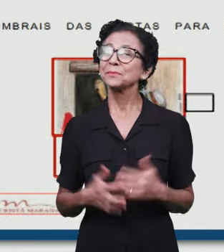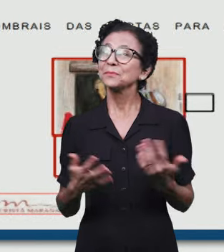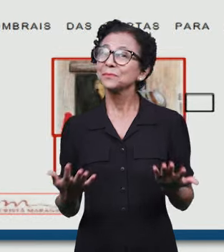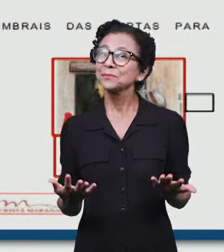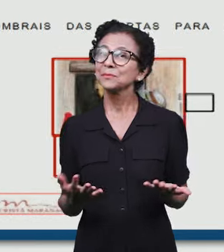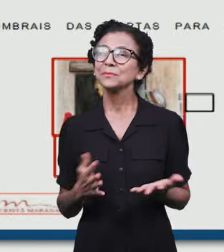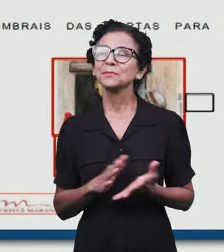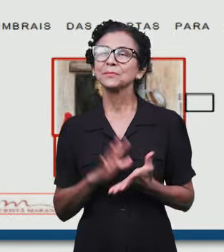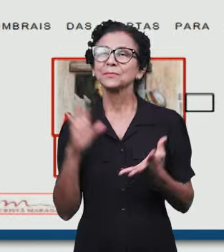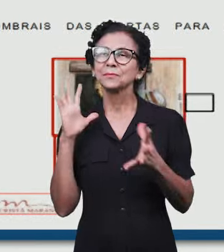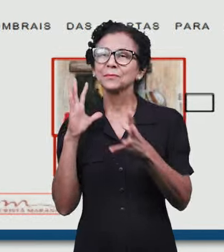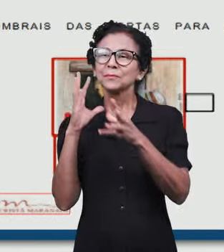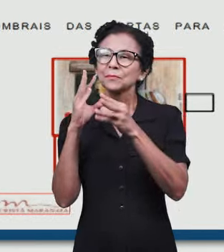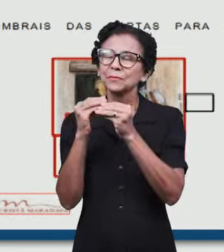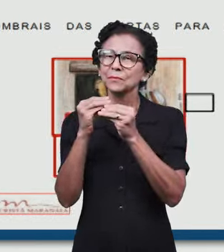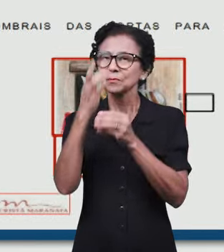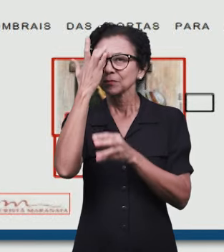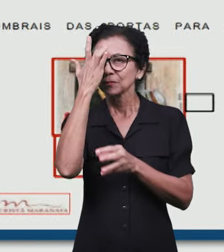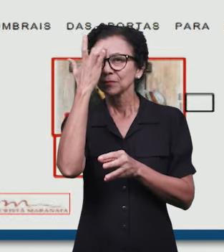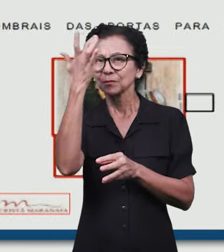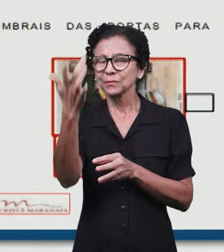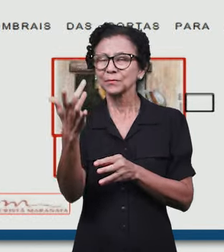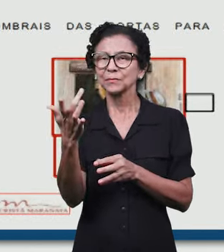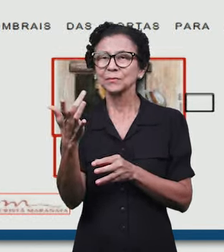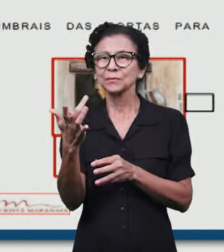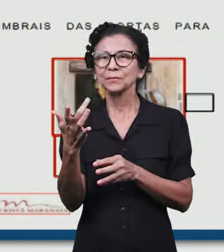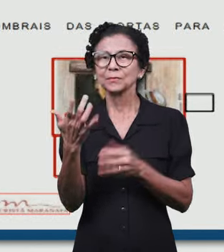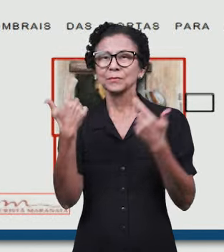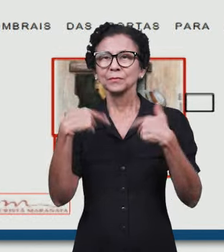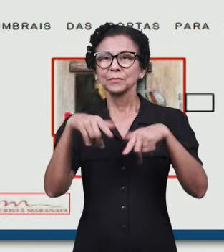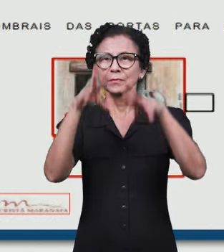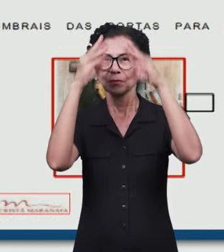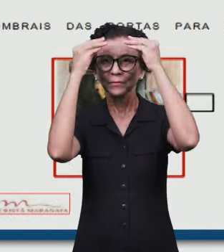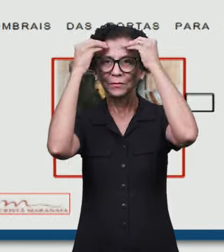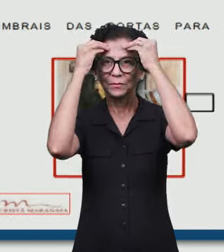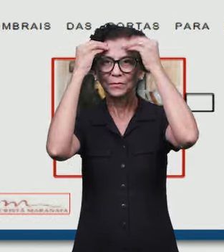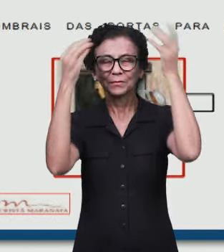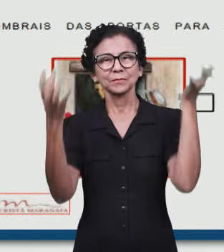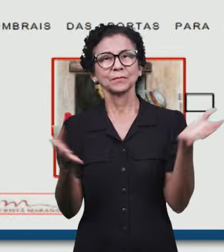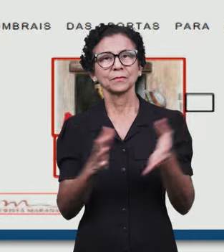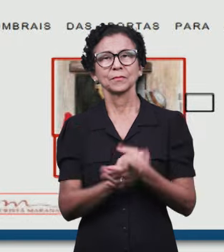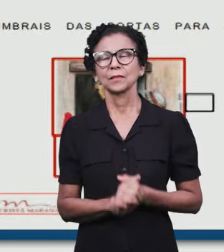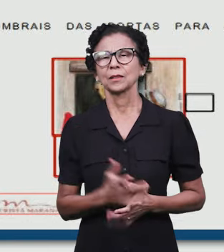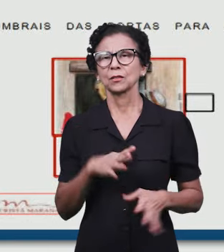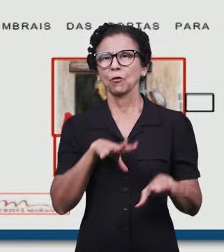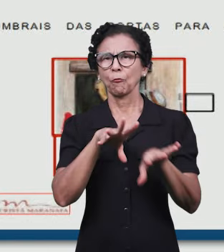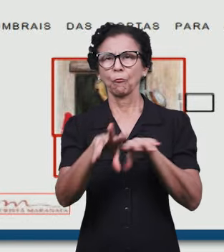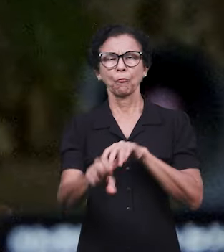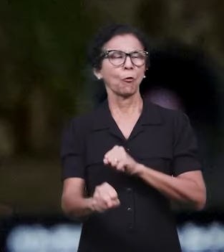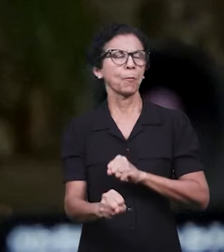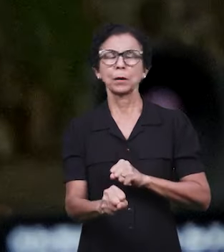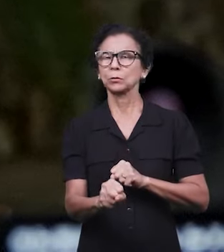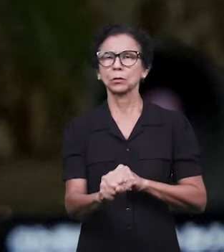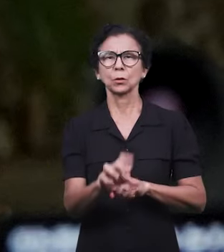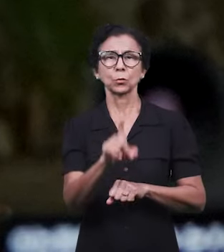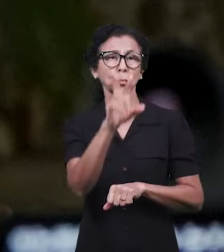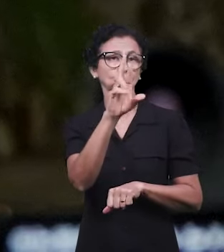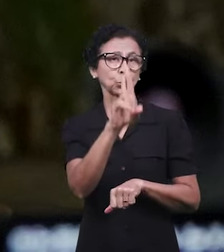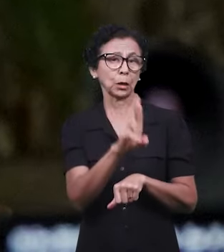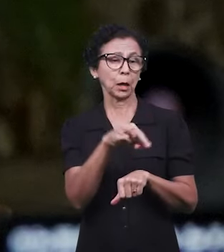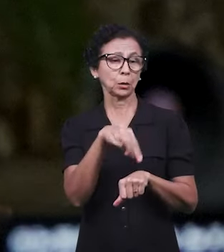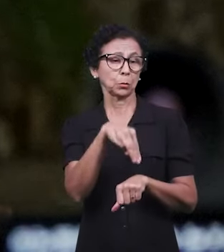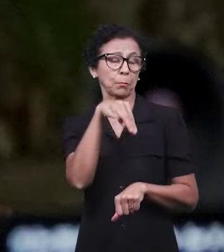estamos formando cidadãos para o céu. E nossas crianças, intermediários, adolescentes, nossos idosos, eles